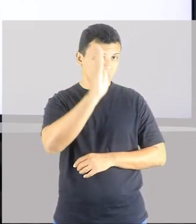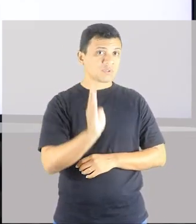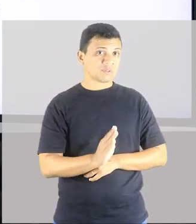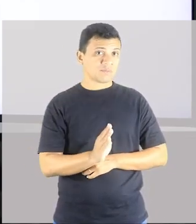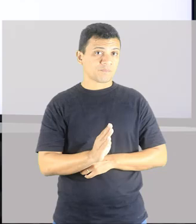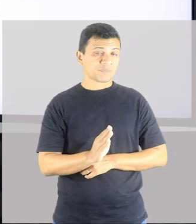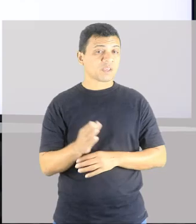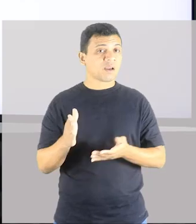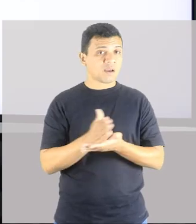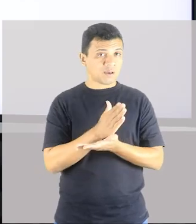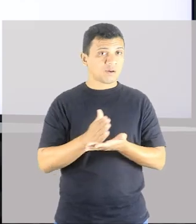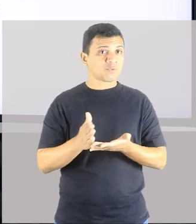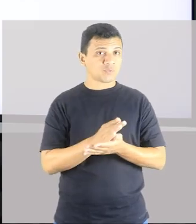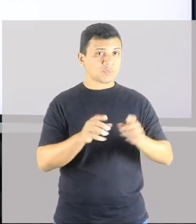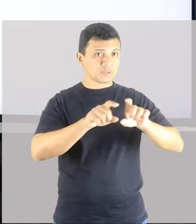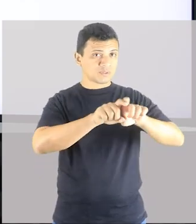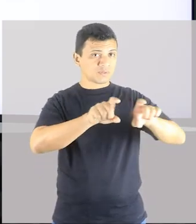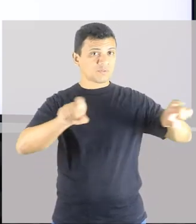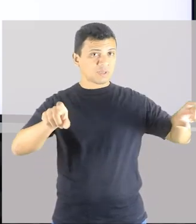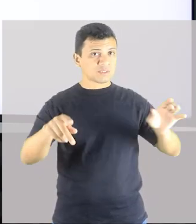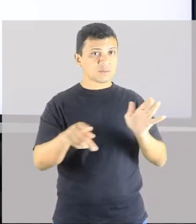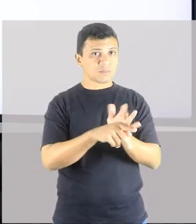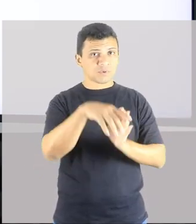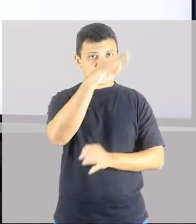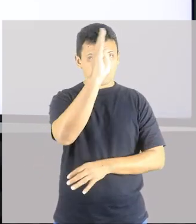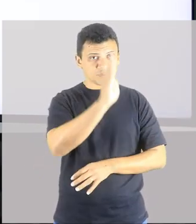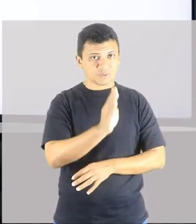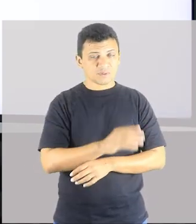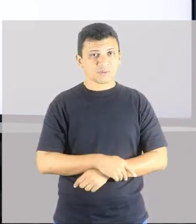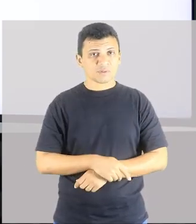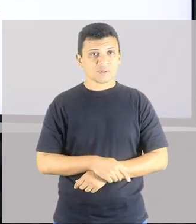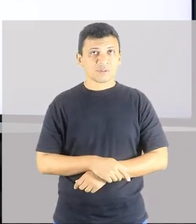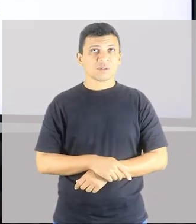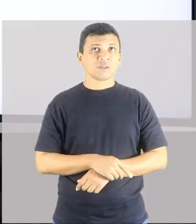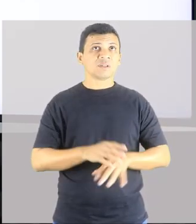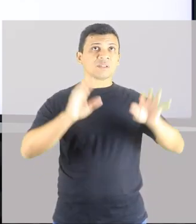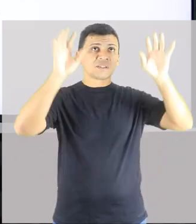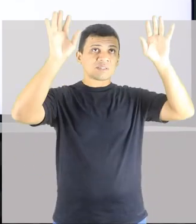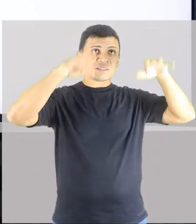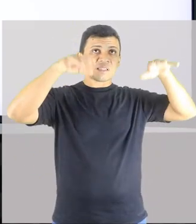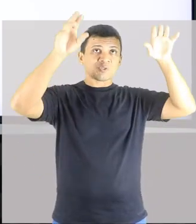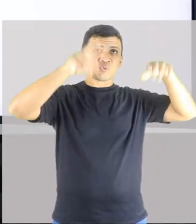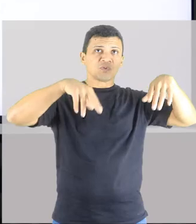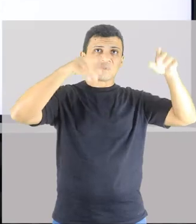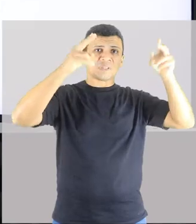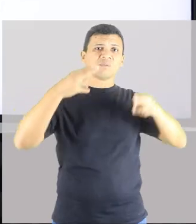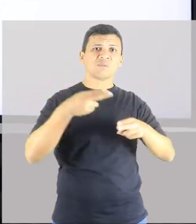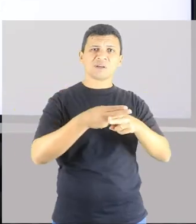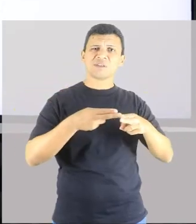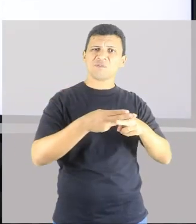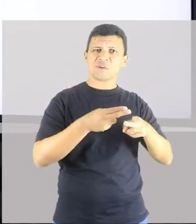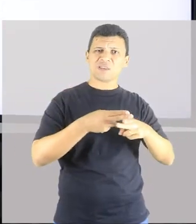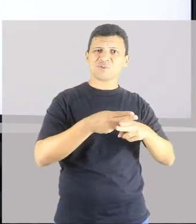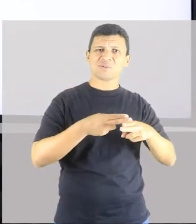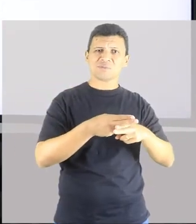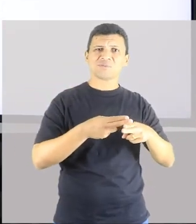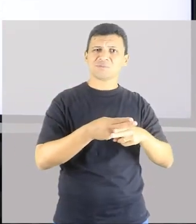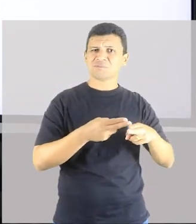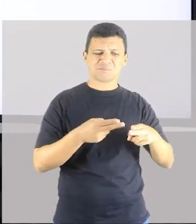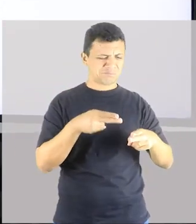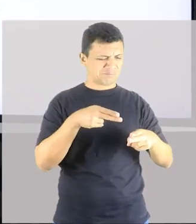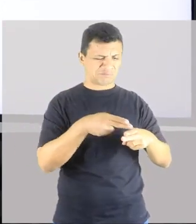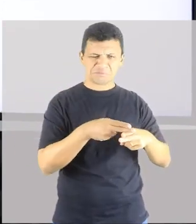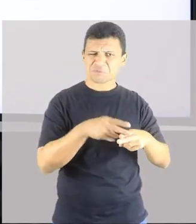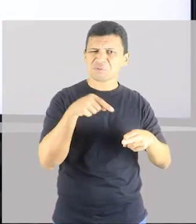algumas expressões. Aqui no Brasil, se eu falo, tá chovendo canivete, isso é uma expressão de uma chuva muito